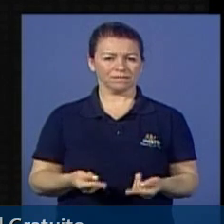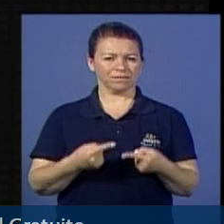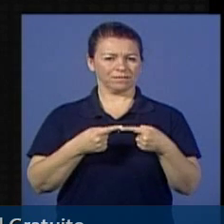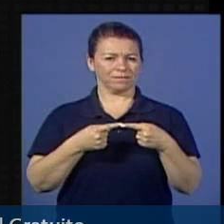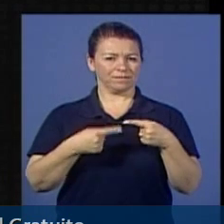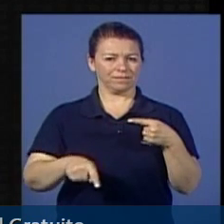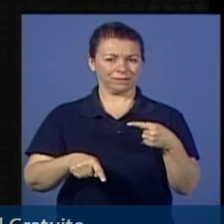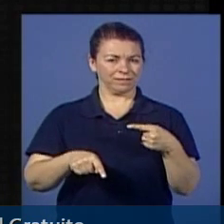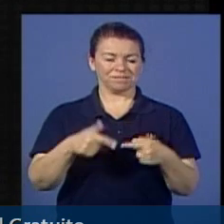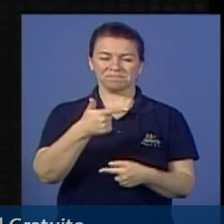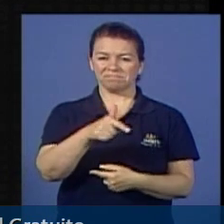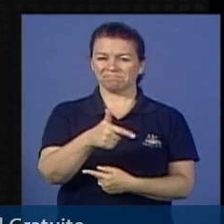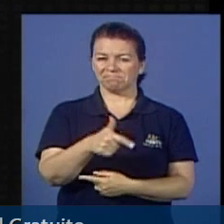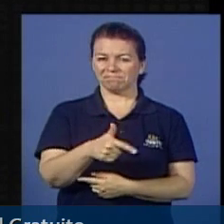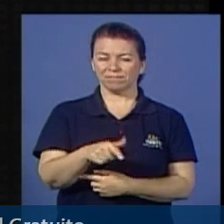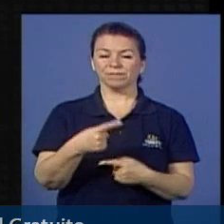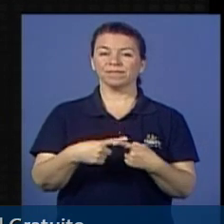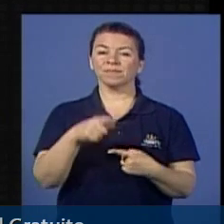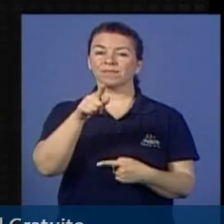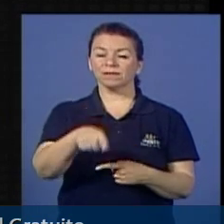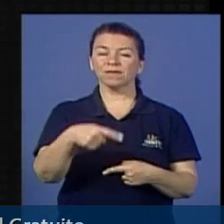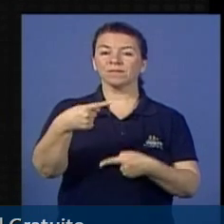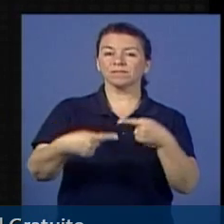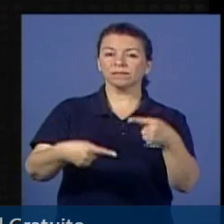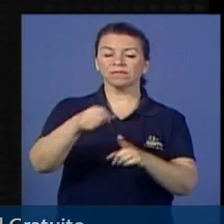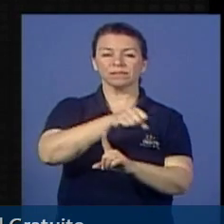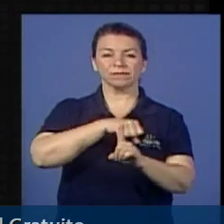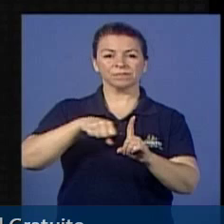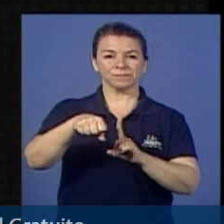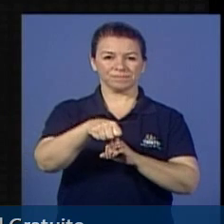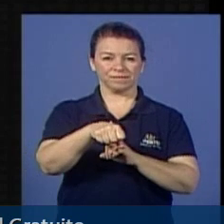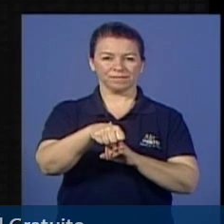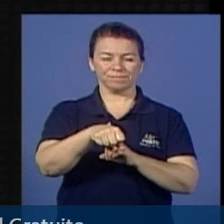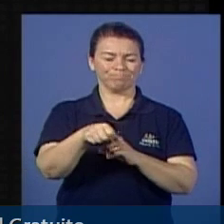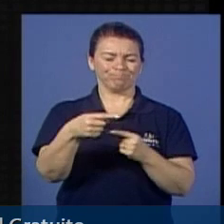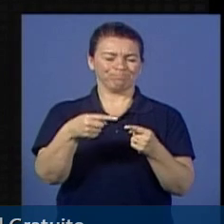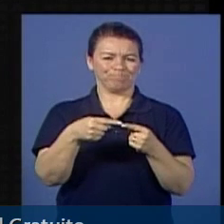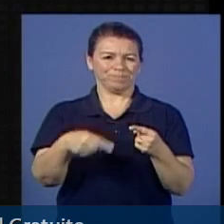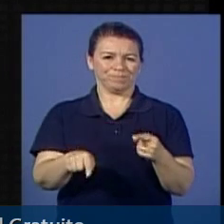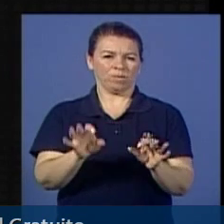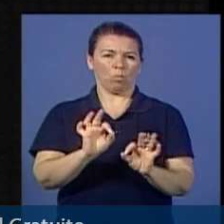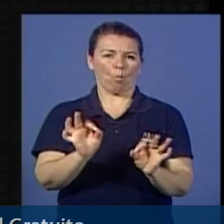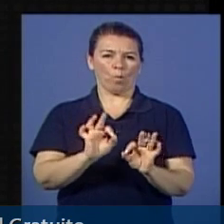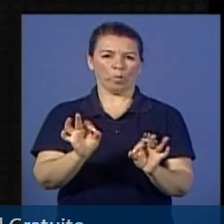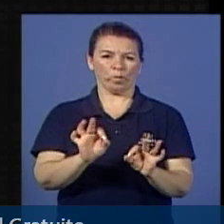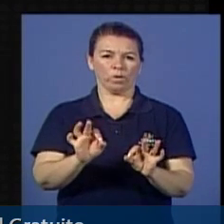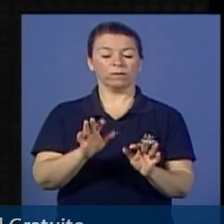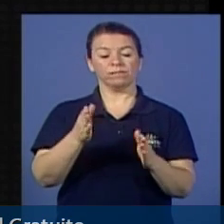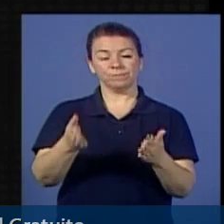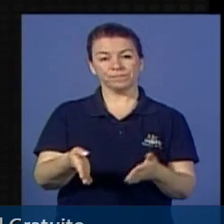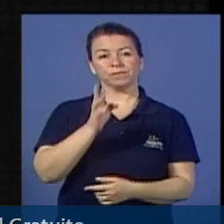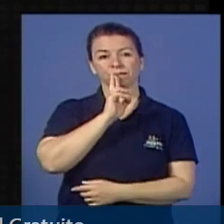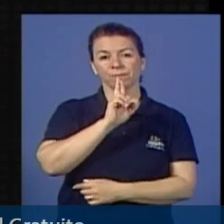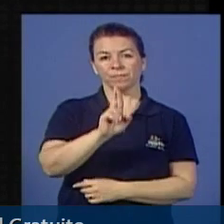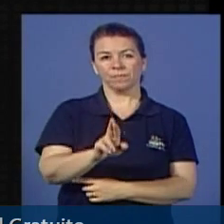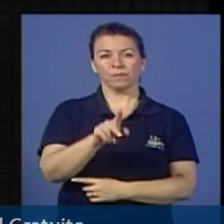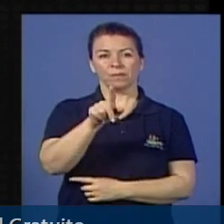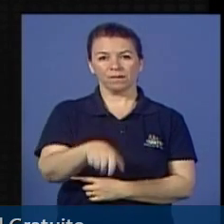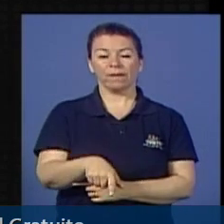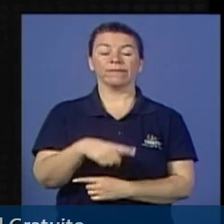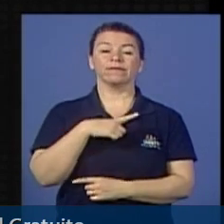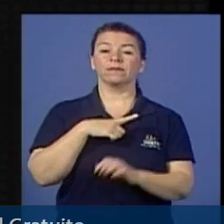a questão envolvida. Ali fala no aspecto político, social e tal. Não é o que está colocado aí. Então, a nossa alternativa certa.